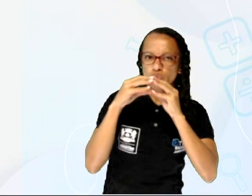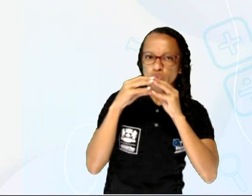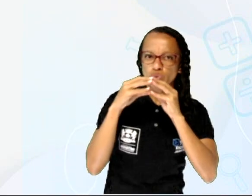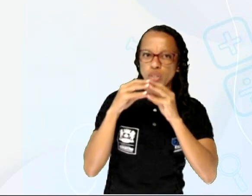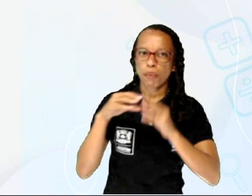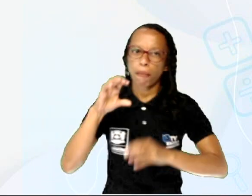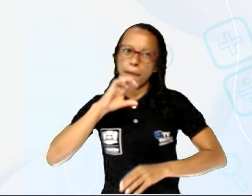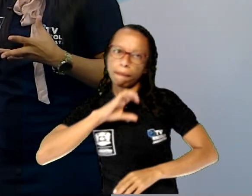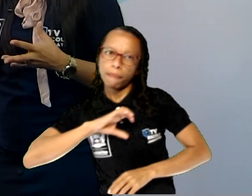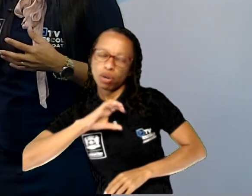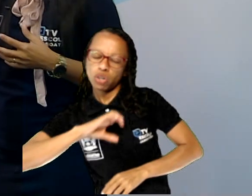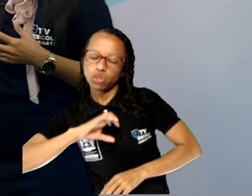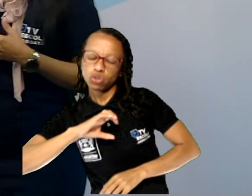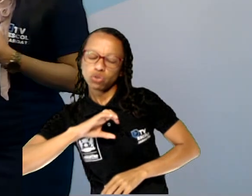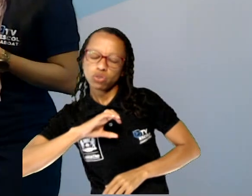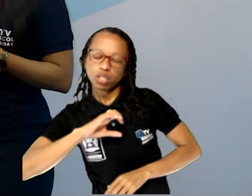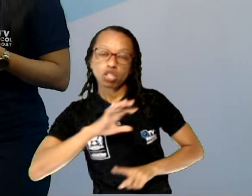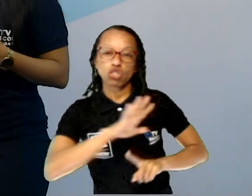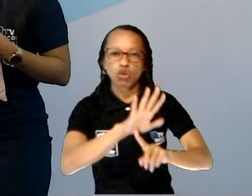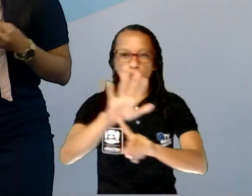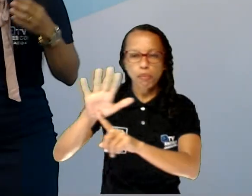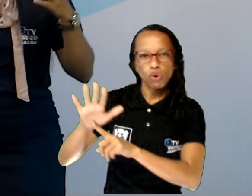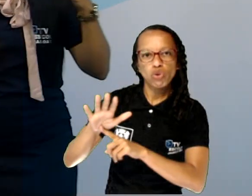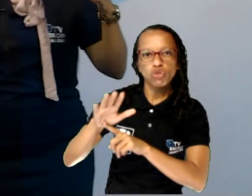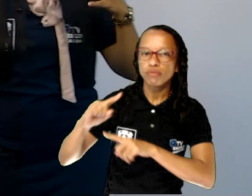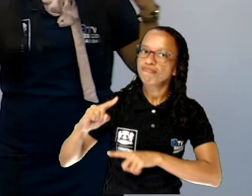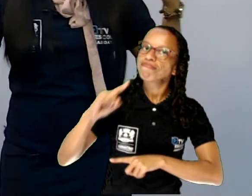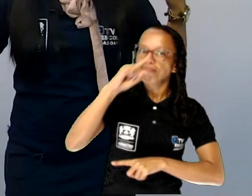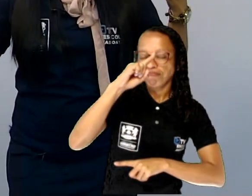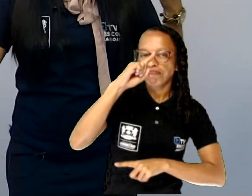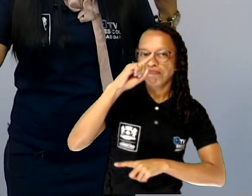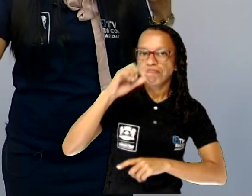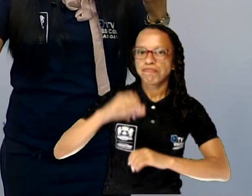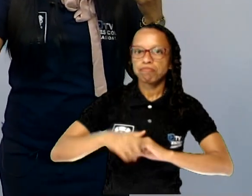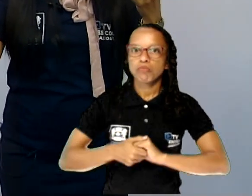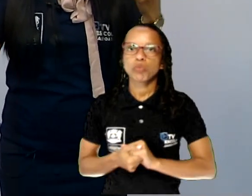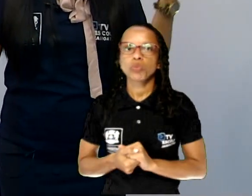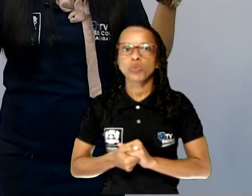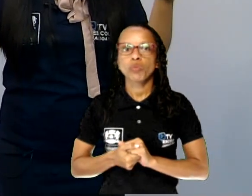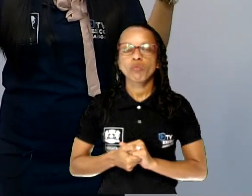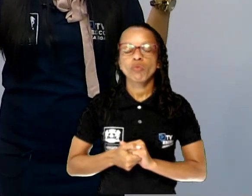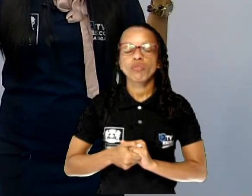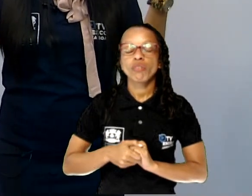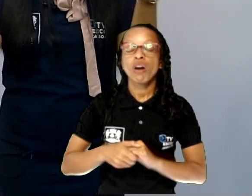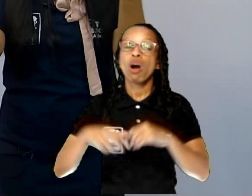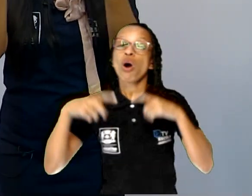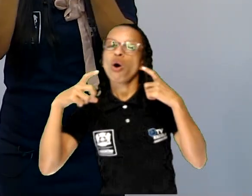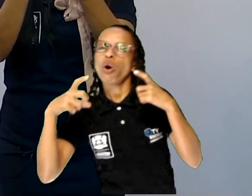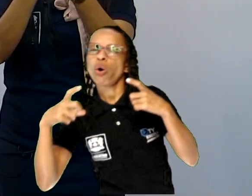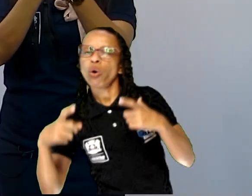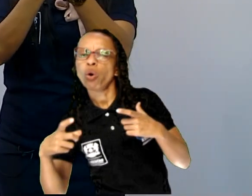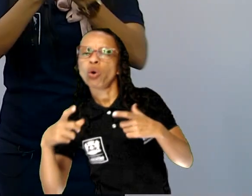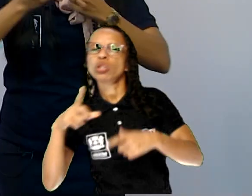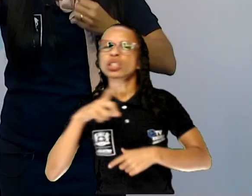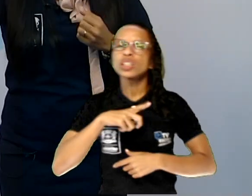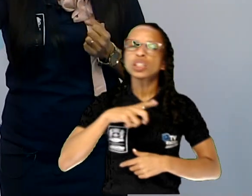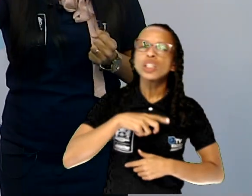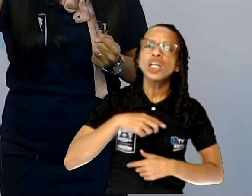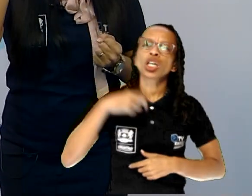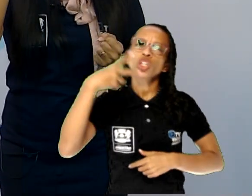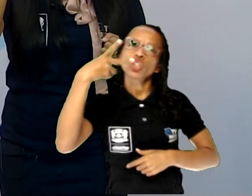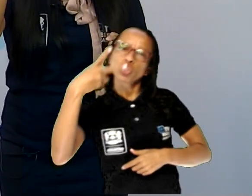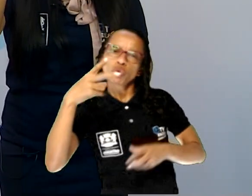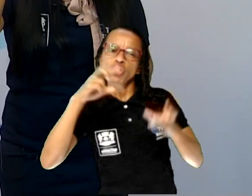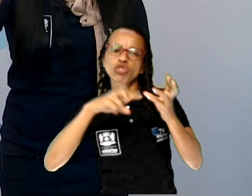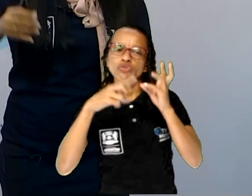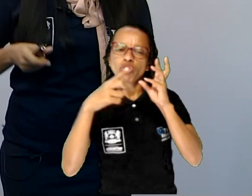para marcar a crase, ele é marcador de crase. Geralmente é onde tem duas letras, né, duas vogais A que se juntam, mas vocês vão entender